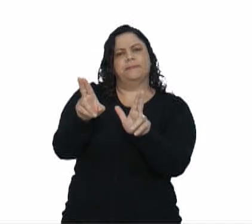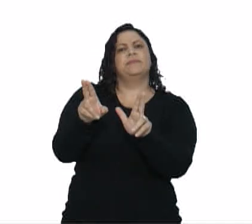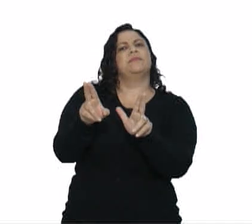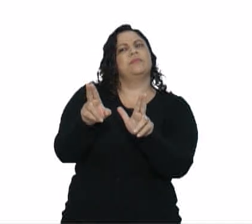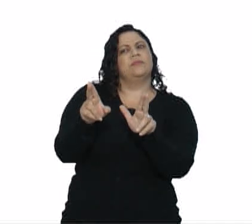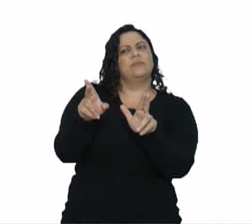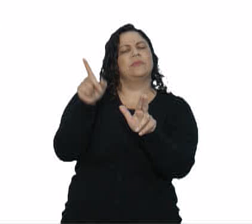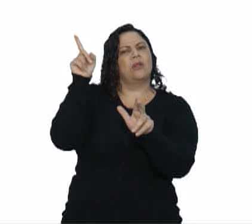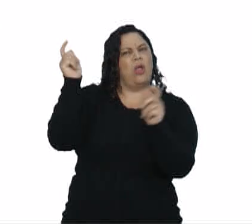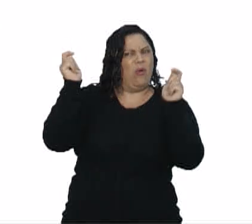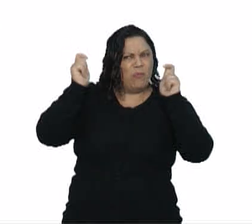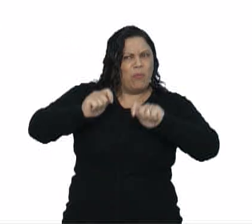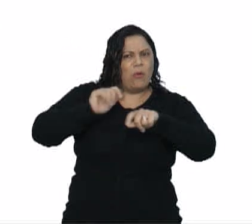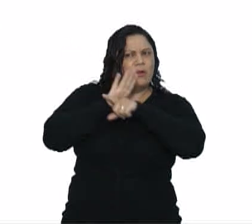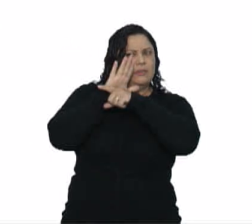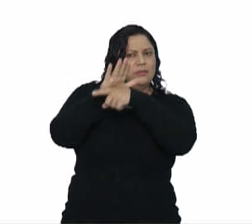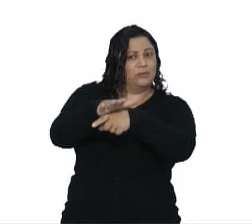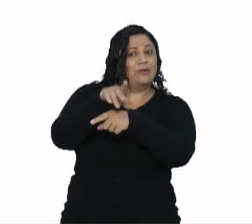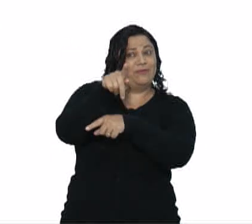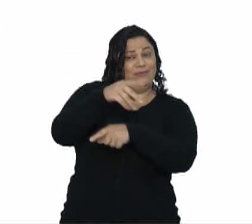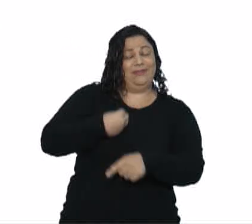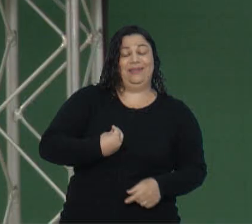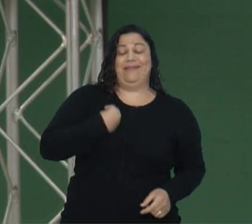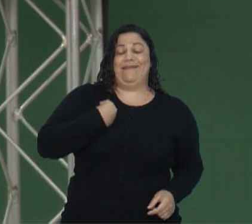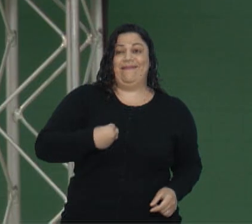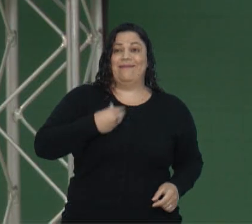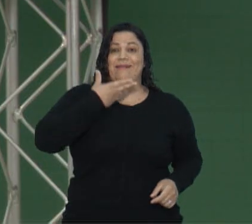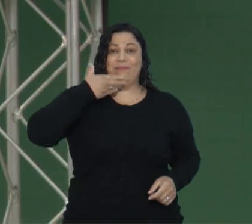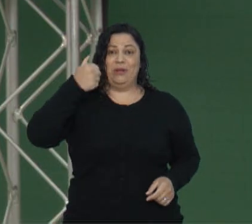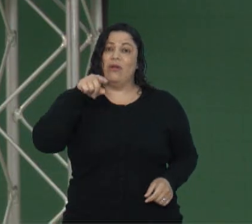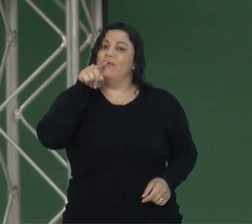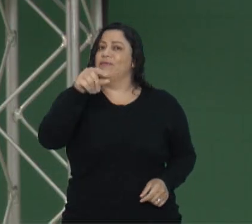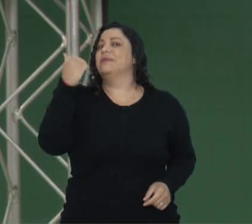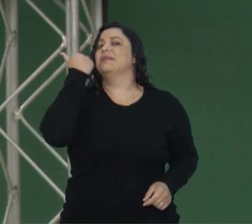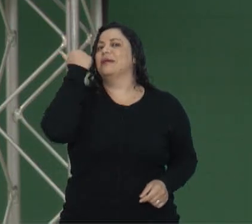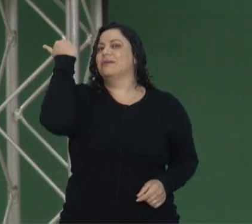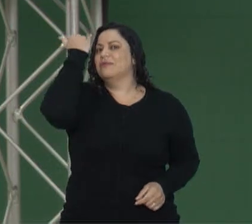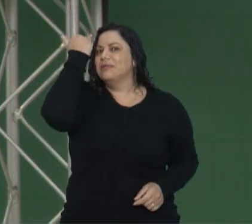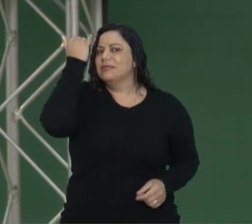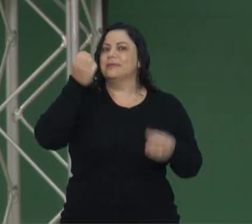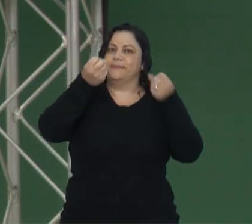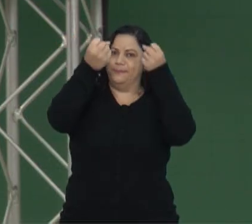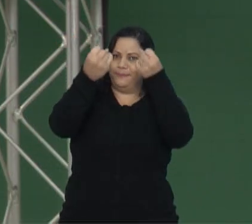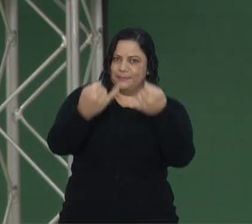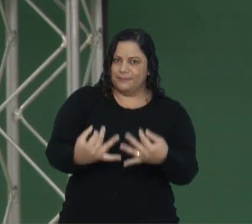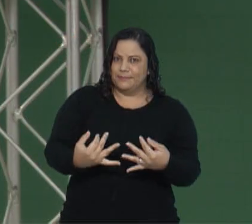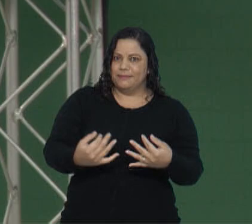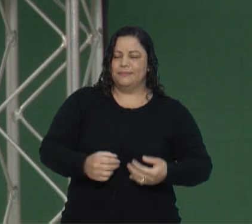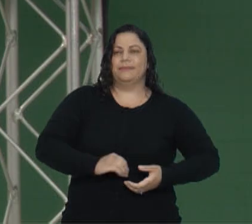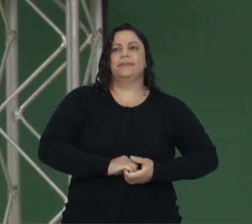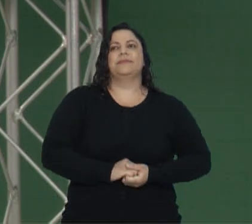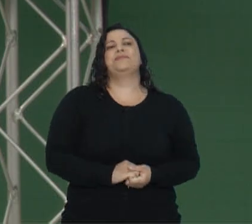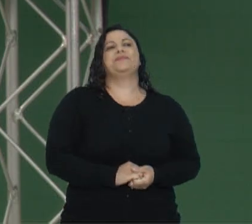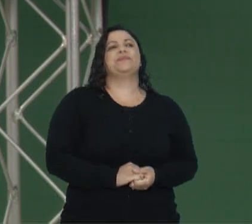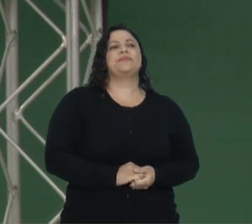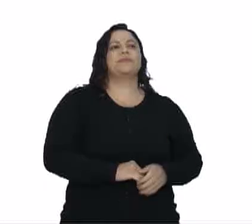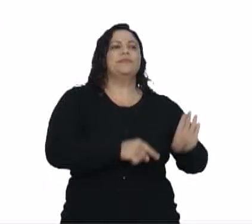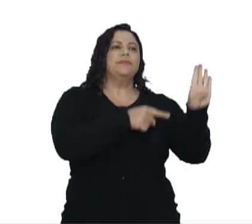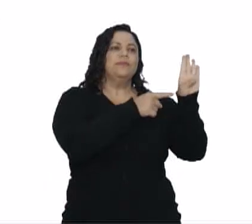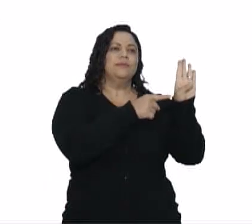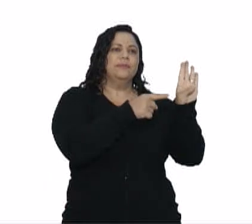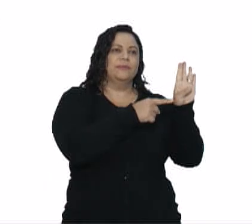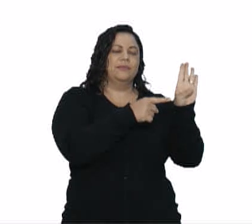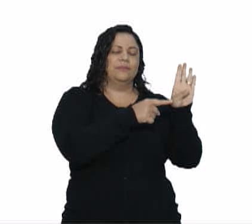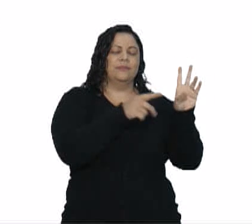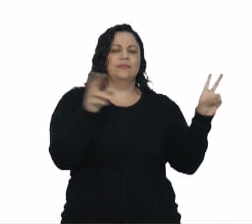fazer, pode ajudar você a viver melhor? Você é adolescente, né? Justifique. Na letra B,